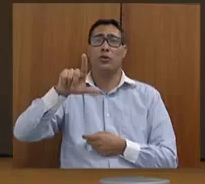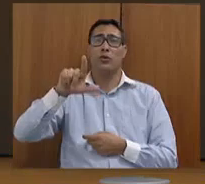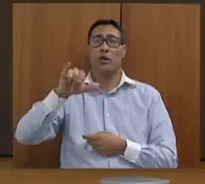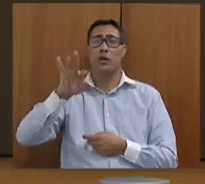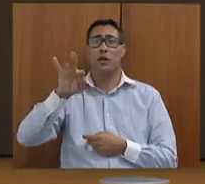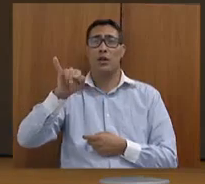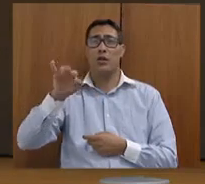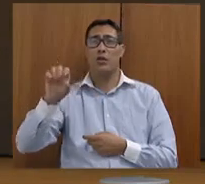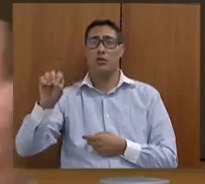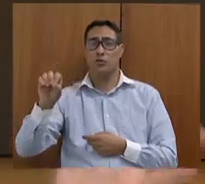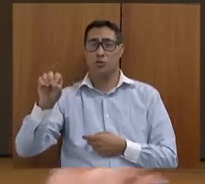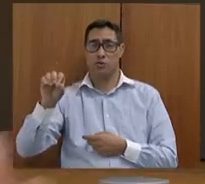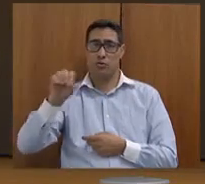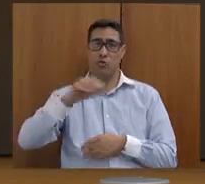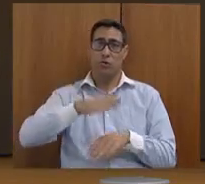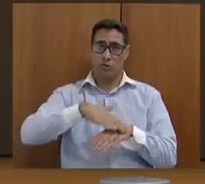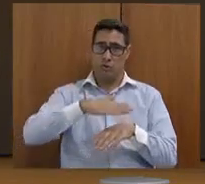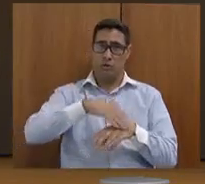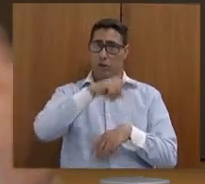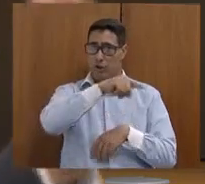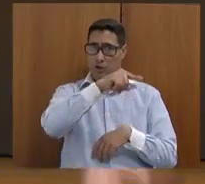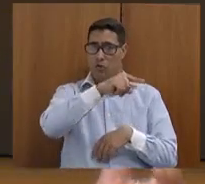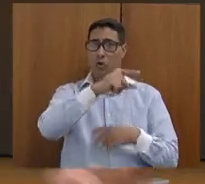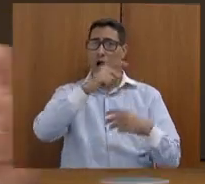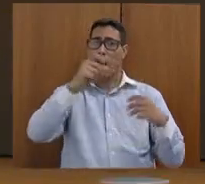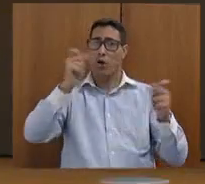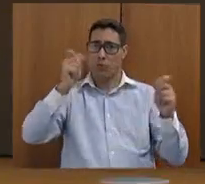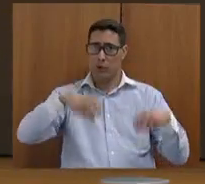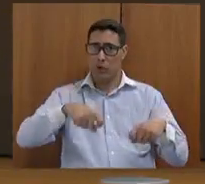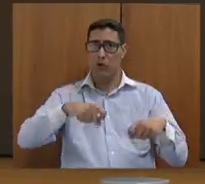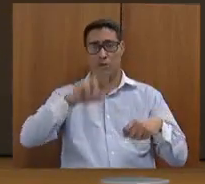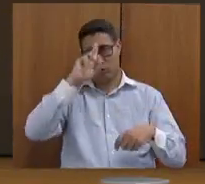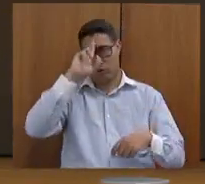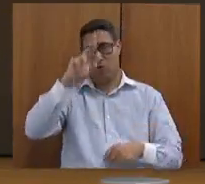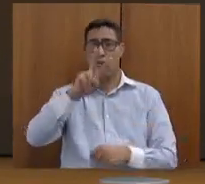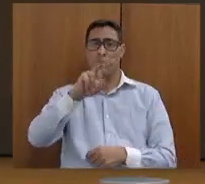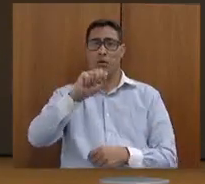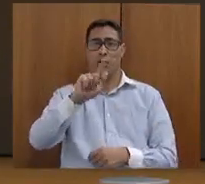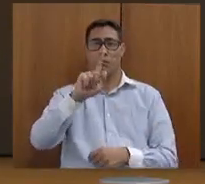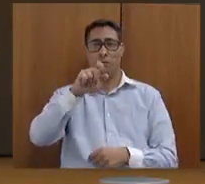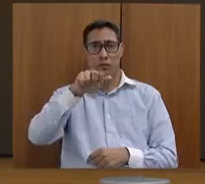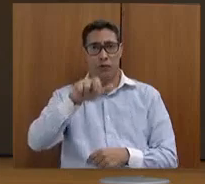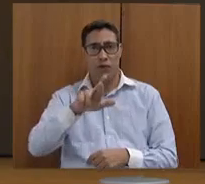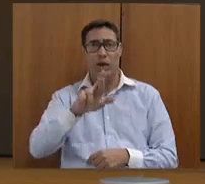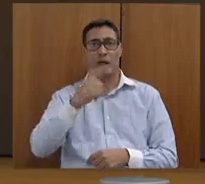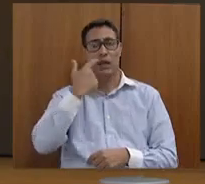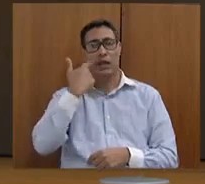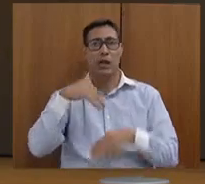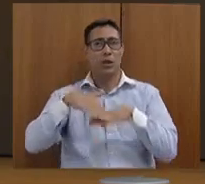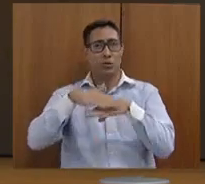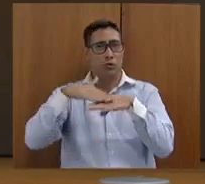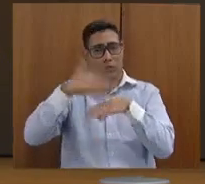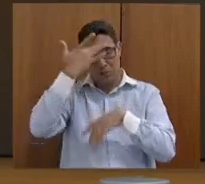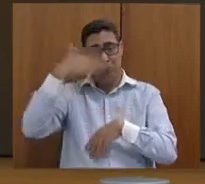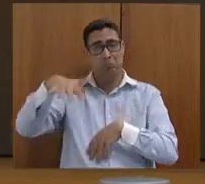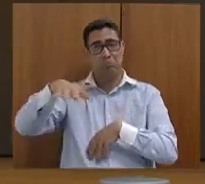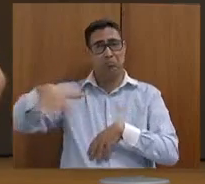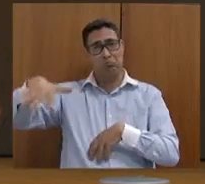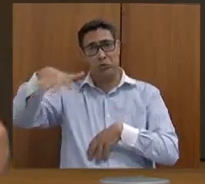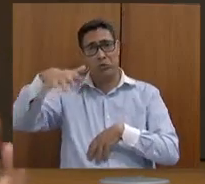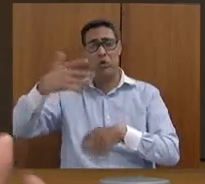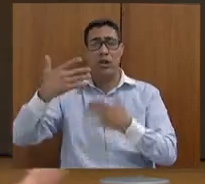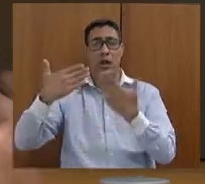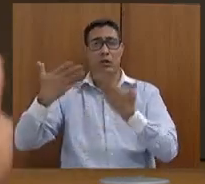reitor Wagner com a competência que ele é peculiar possa dar um jeito de levantar com o pessoal da região